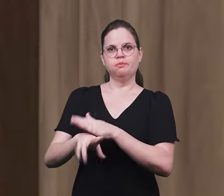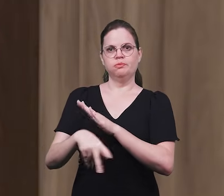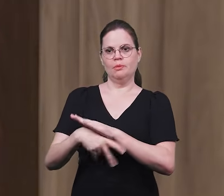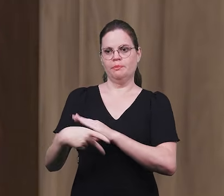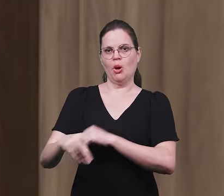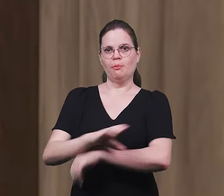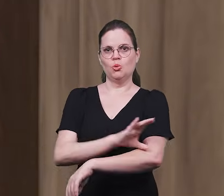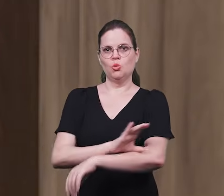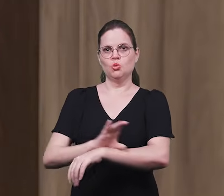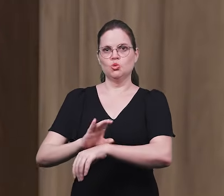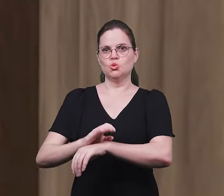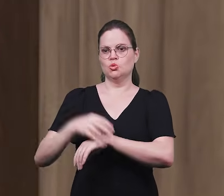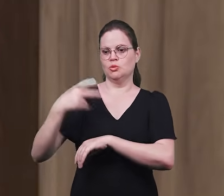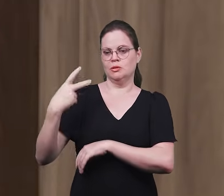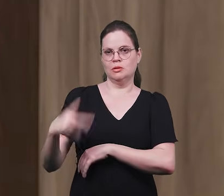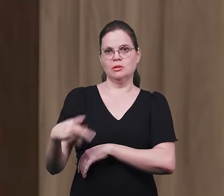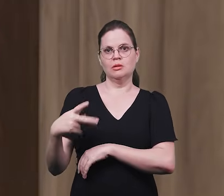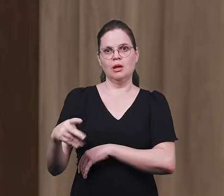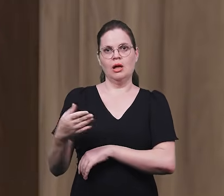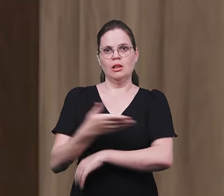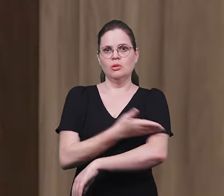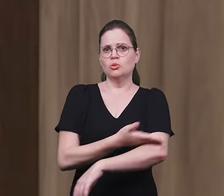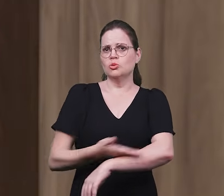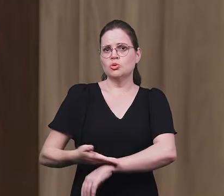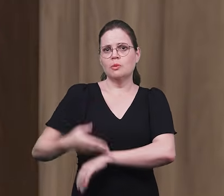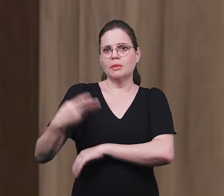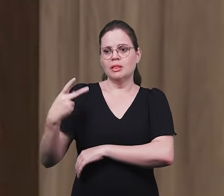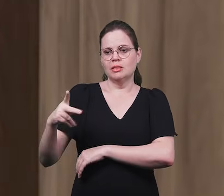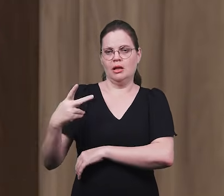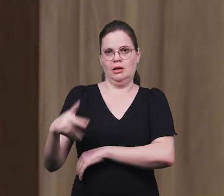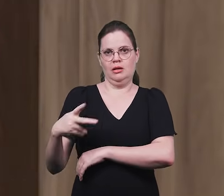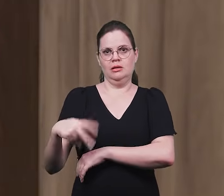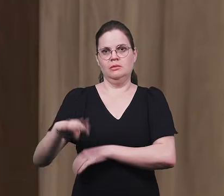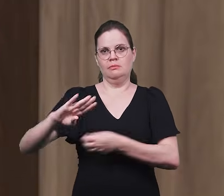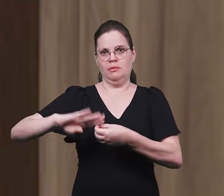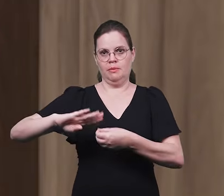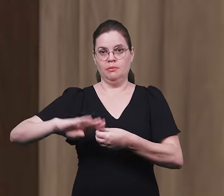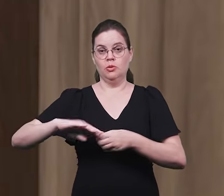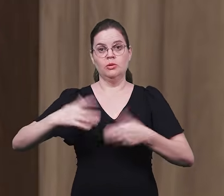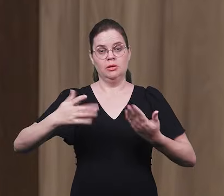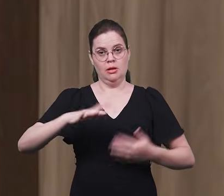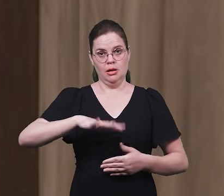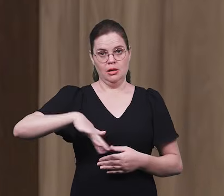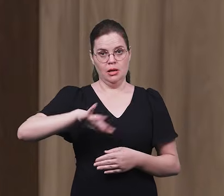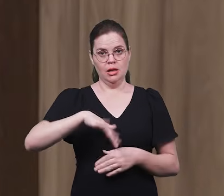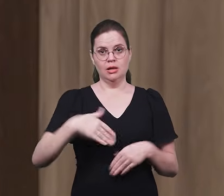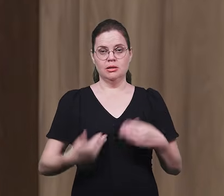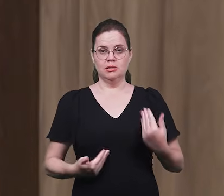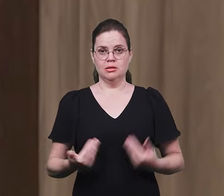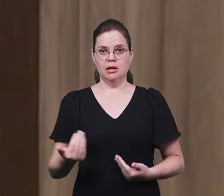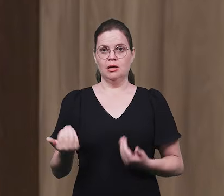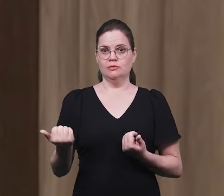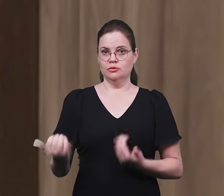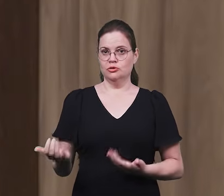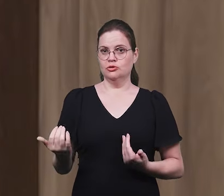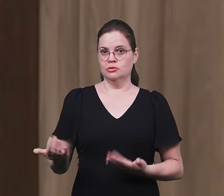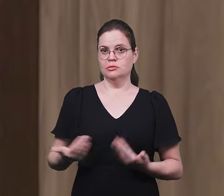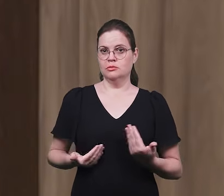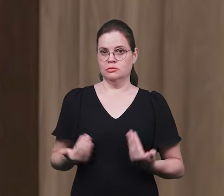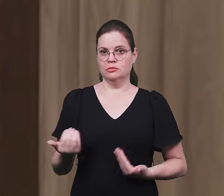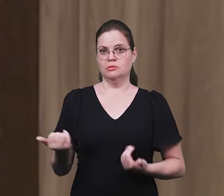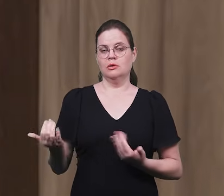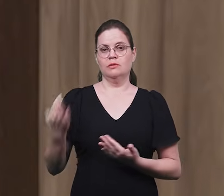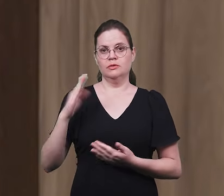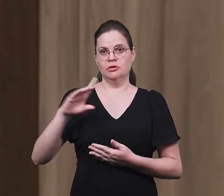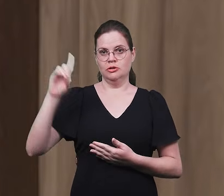costumes babilônicos. Foi feita essa tentativa com os servos de Deus que estavam lá, os jovens que estavam